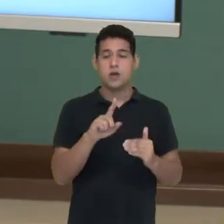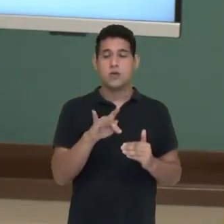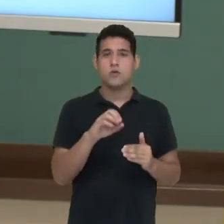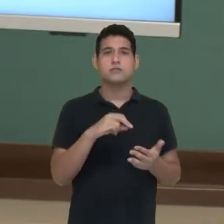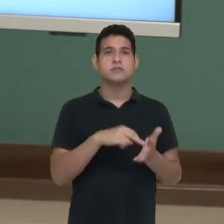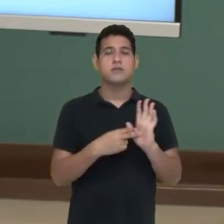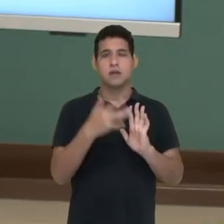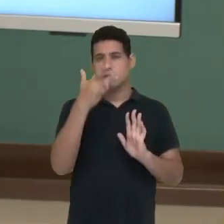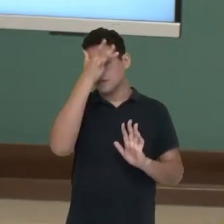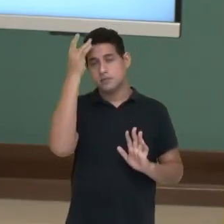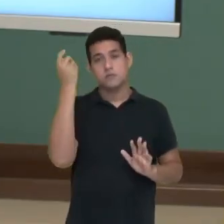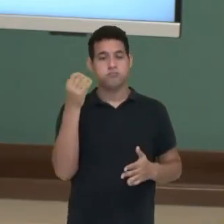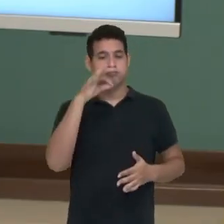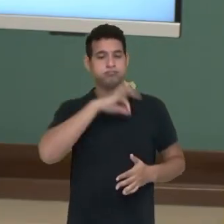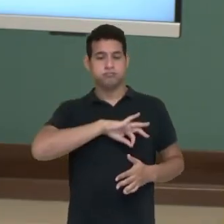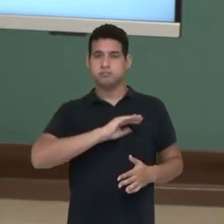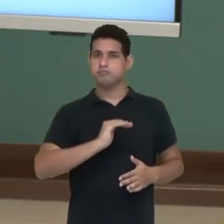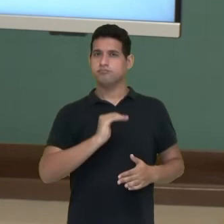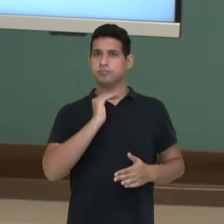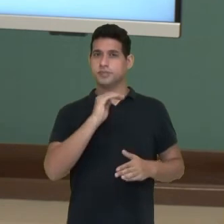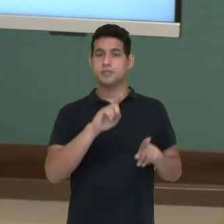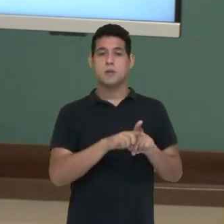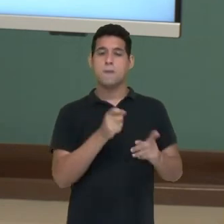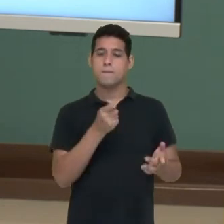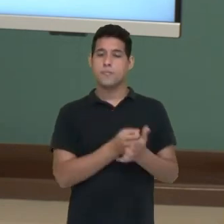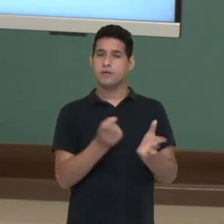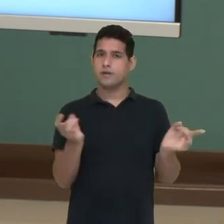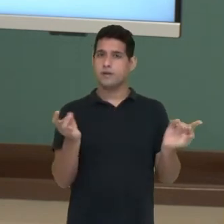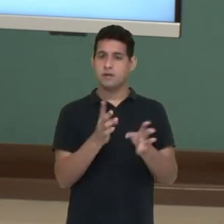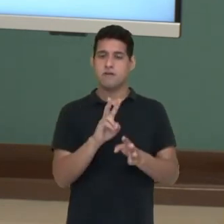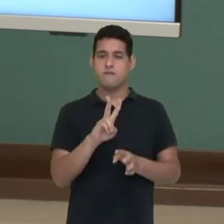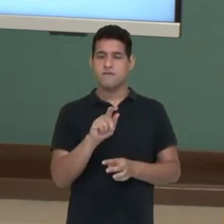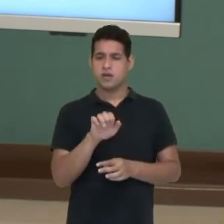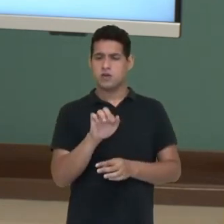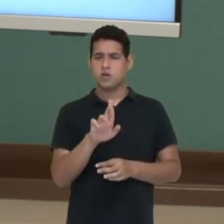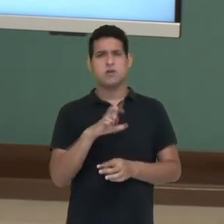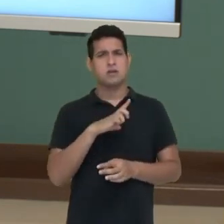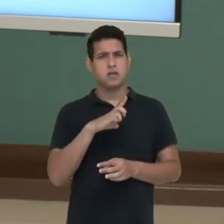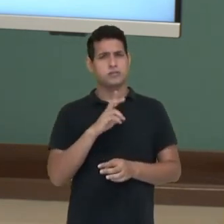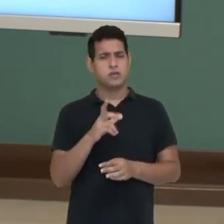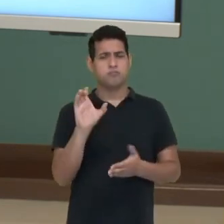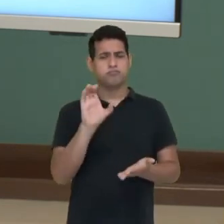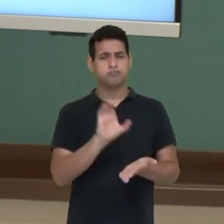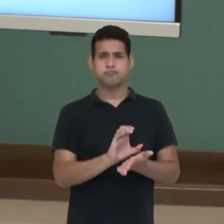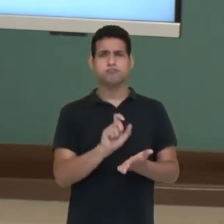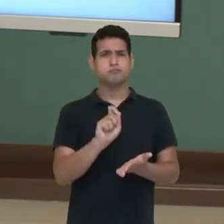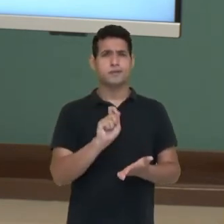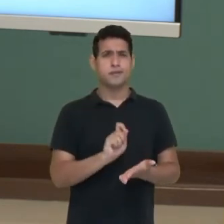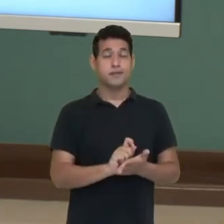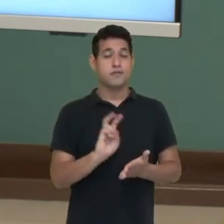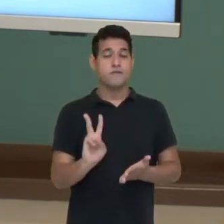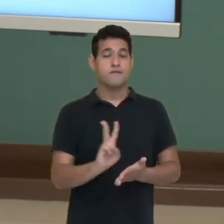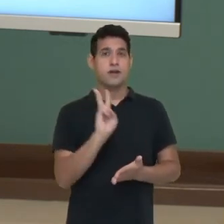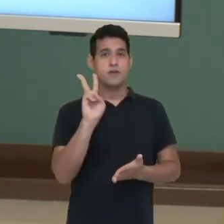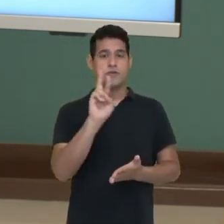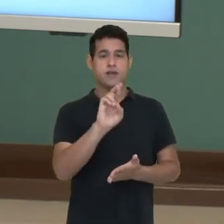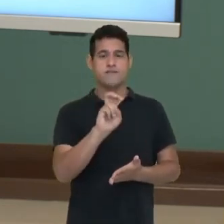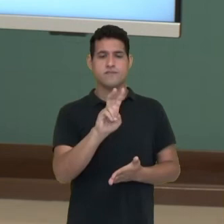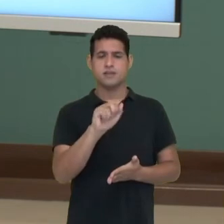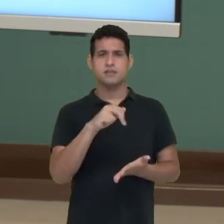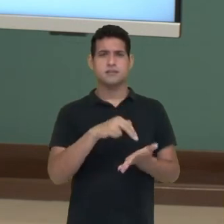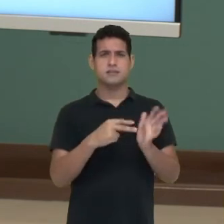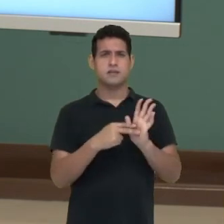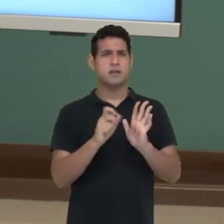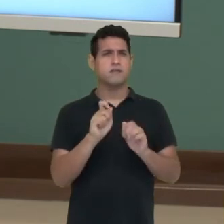pessoa ganha a mais. Então, ela pagou um valor, ela tem um custo, tem o valor de revenda, que é o valor que